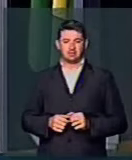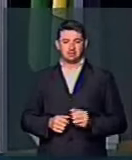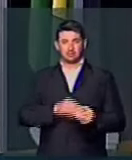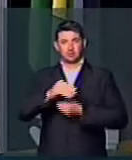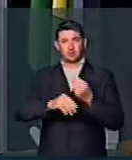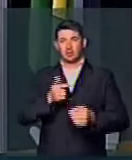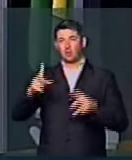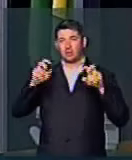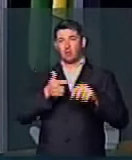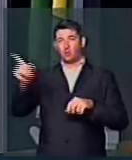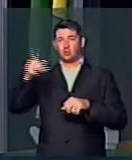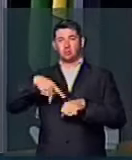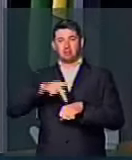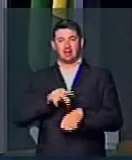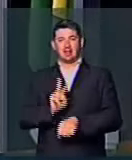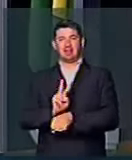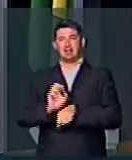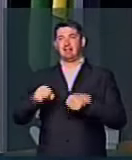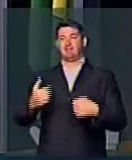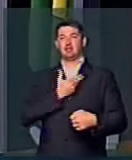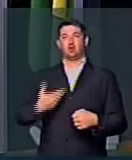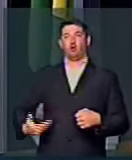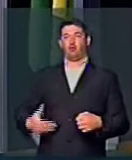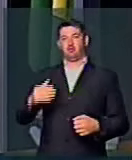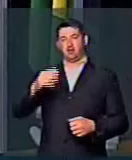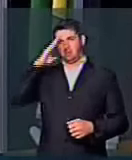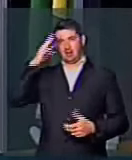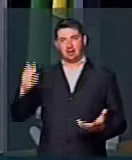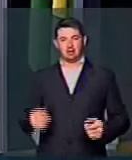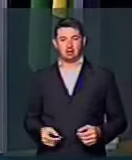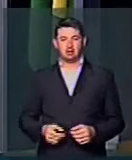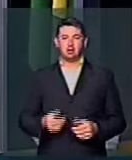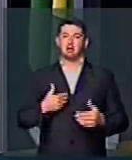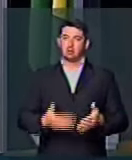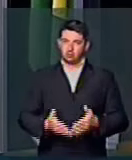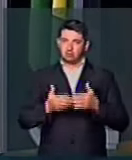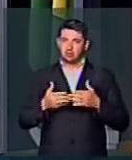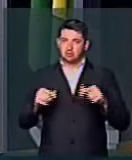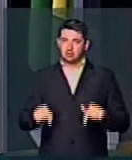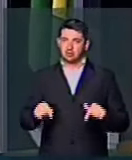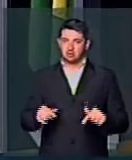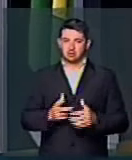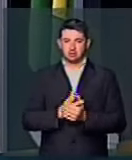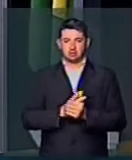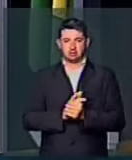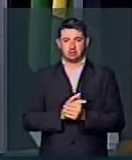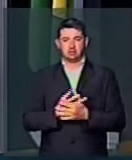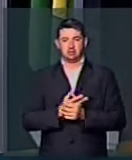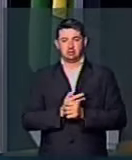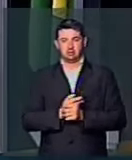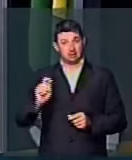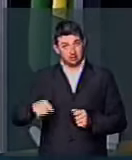internos de outros países, defendendo sempre ditaduras e ditadores. Realmente o apelo que eu faço nesse final do meu pronunciamento